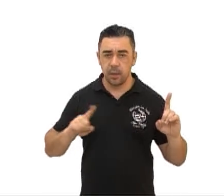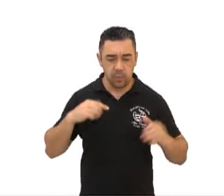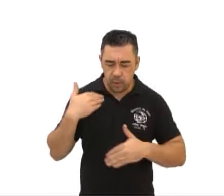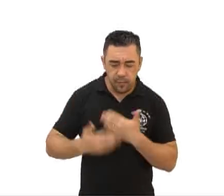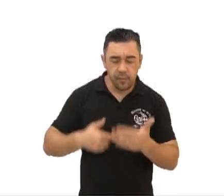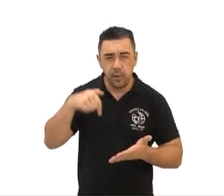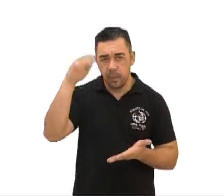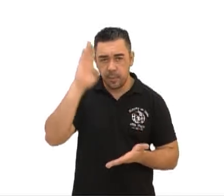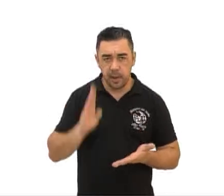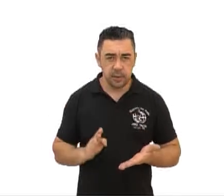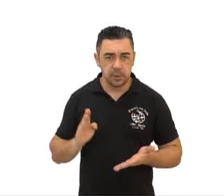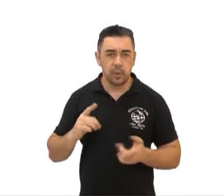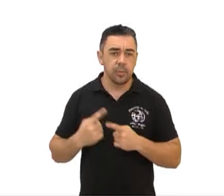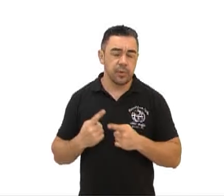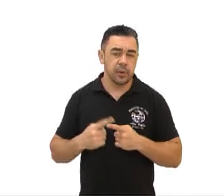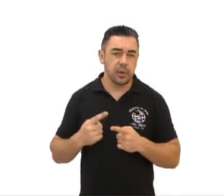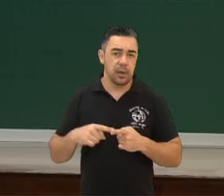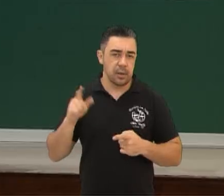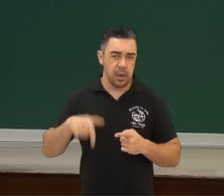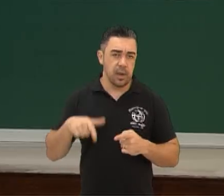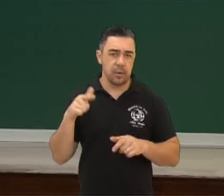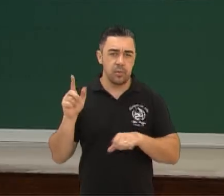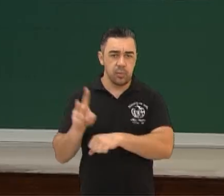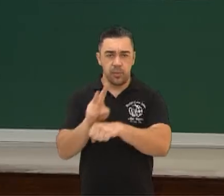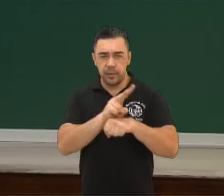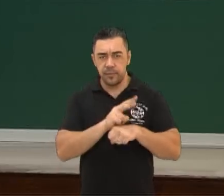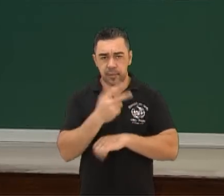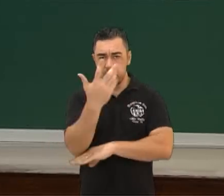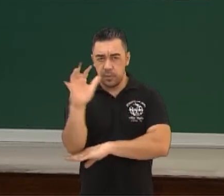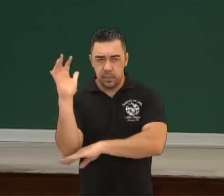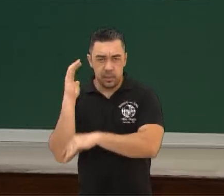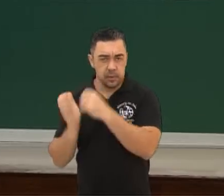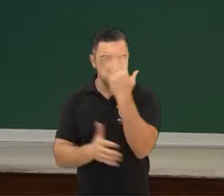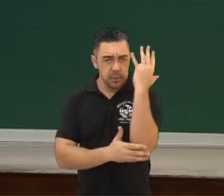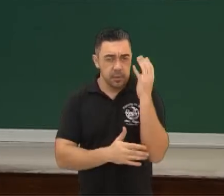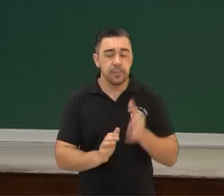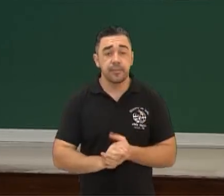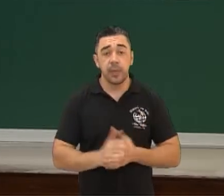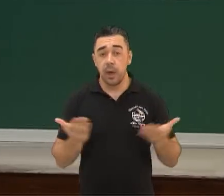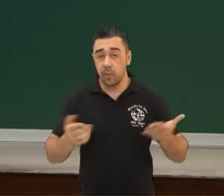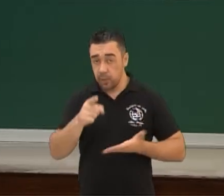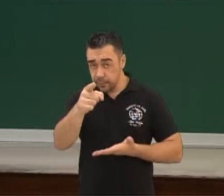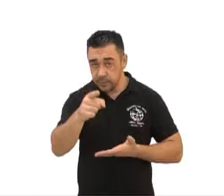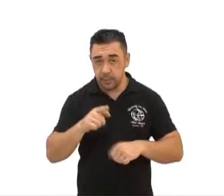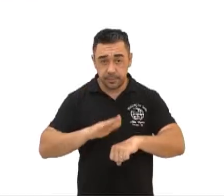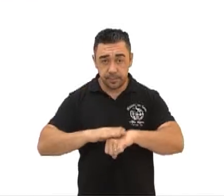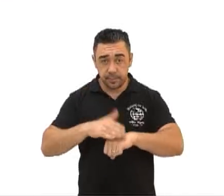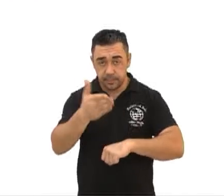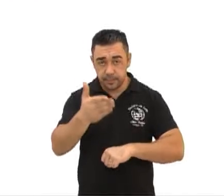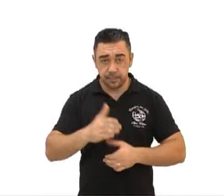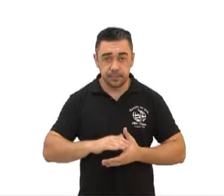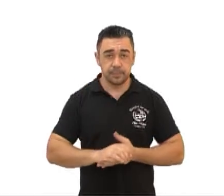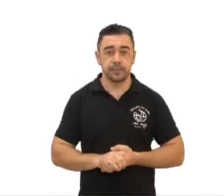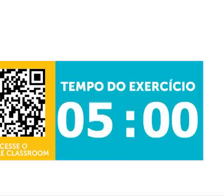no Brasil devido ao tamanho das áreas de preservação ambiental. Agora, a atividade é com vocês.